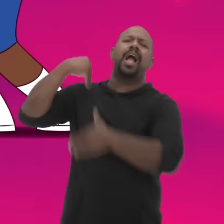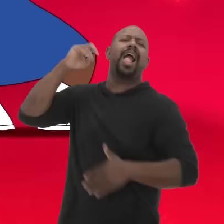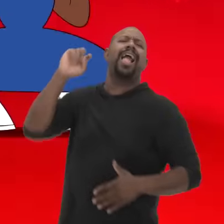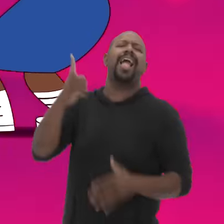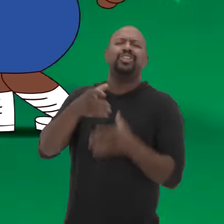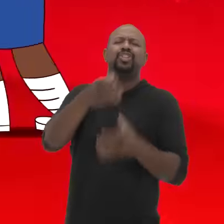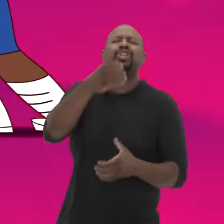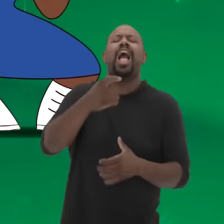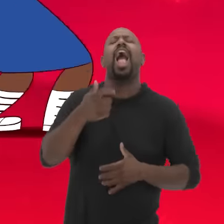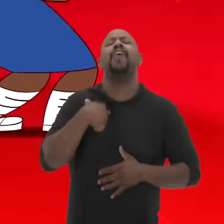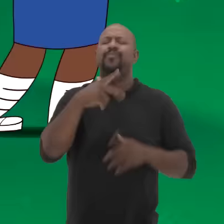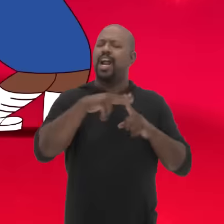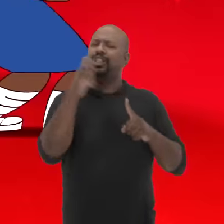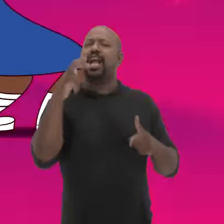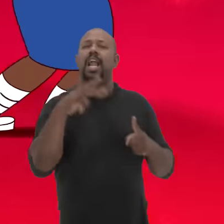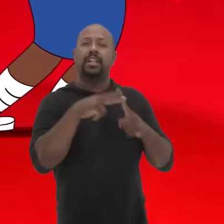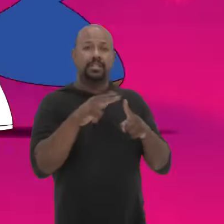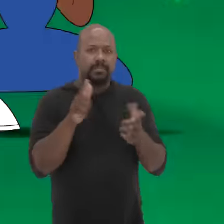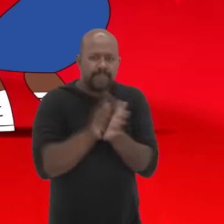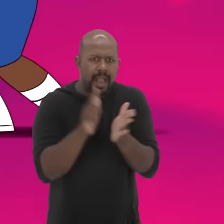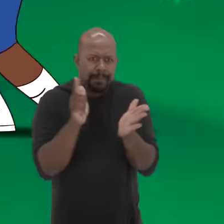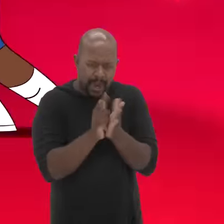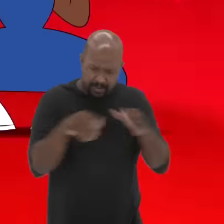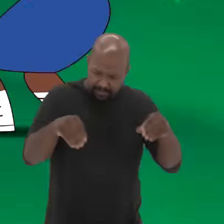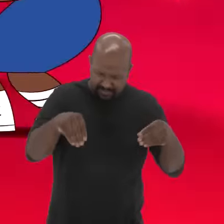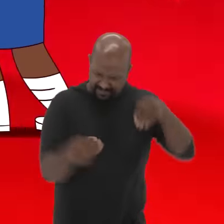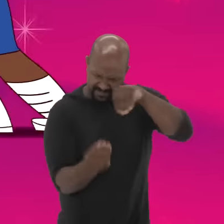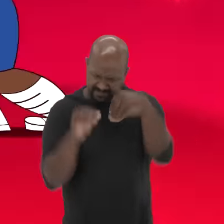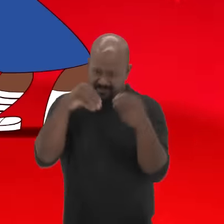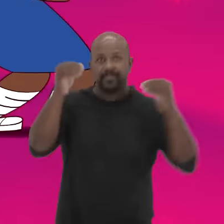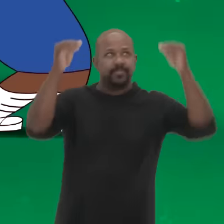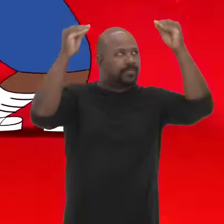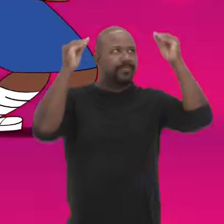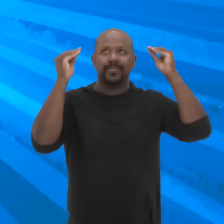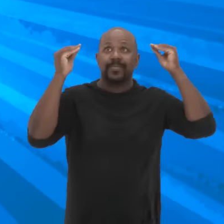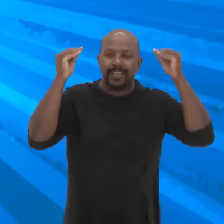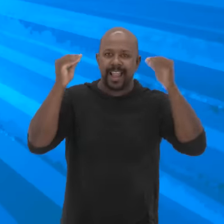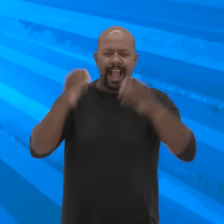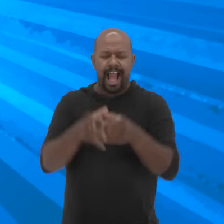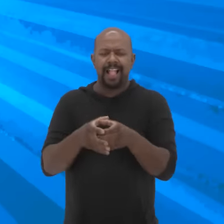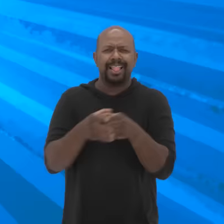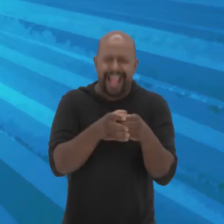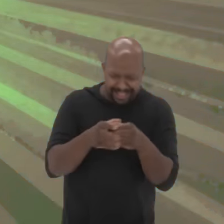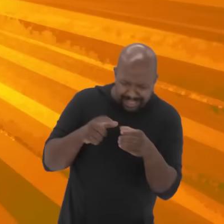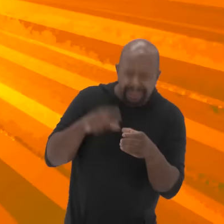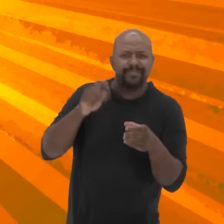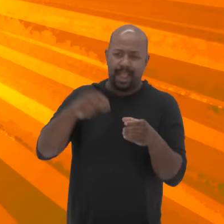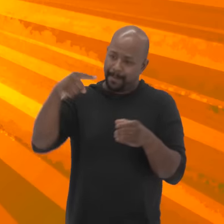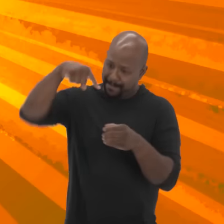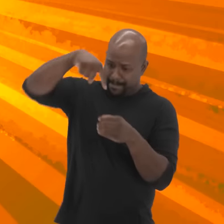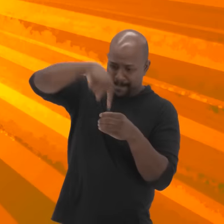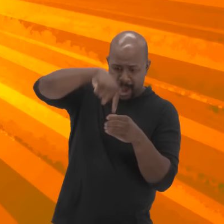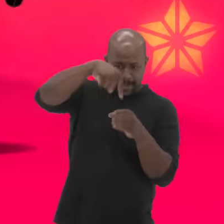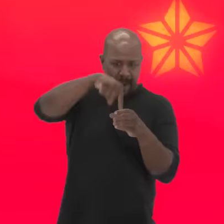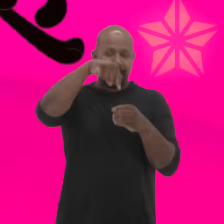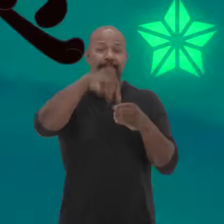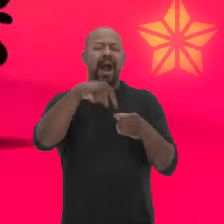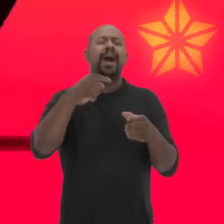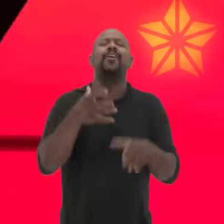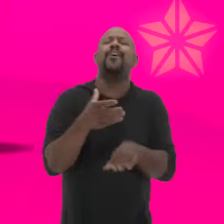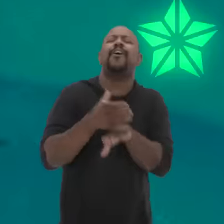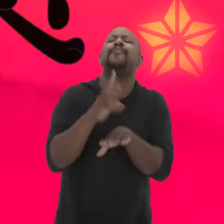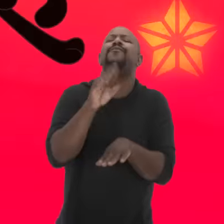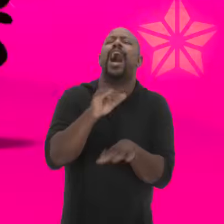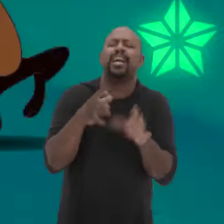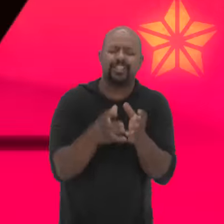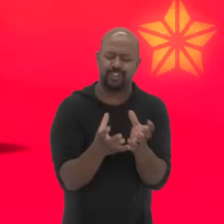foi garrafa de refrigerante. Do papelão eu faço chapéu, da lata de ervilha um porta-pincel. O vaso